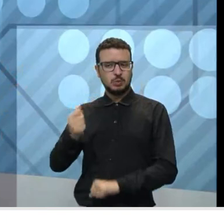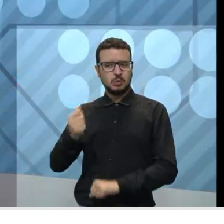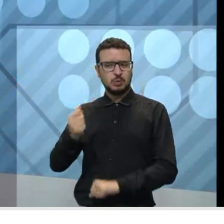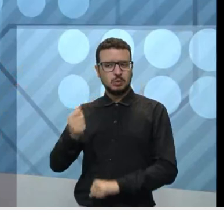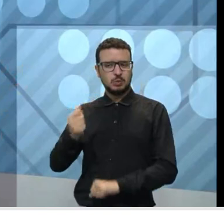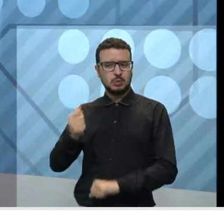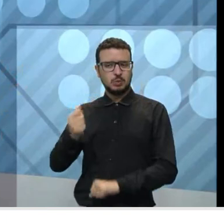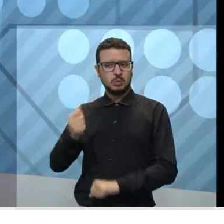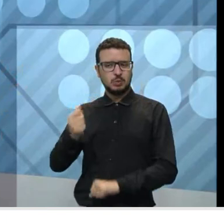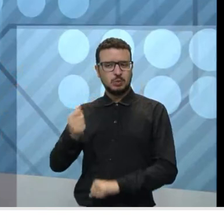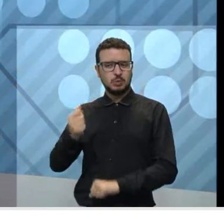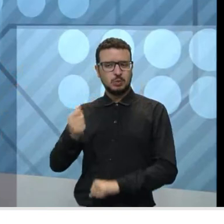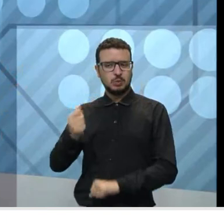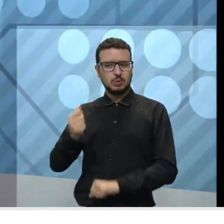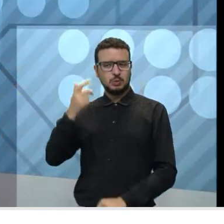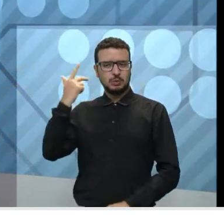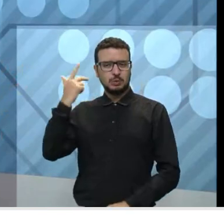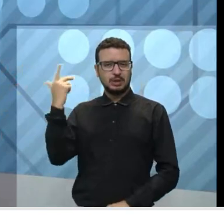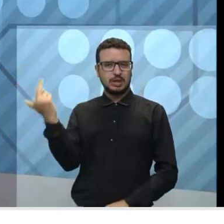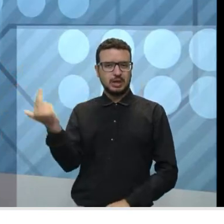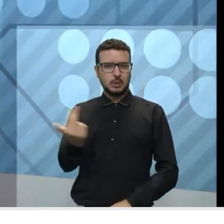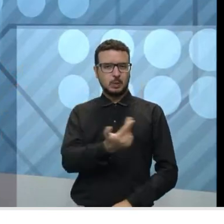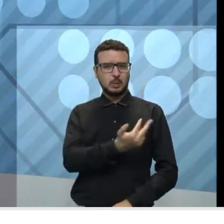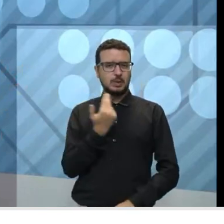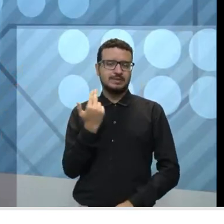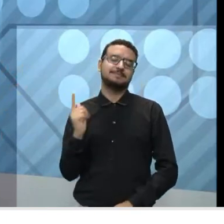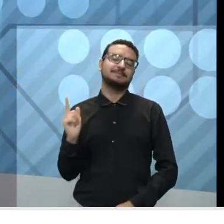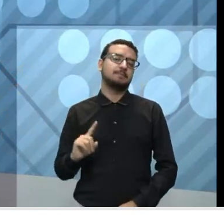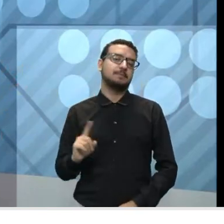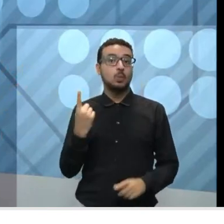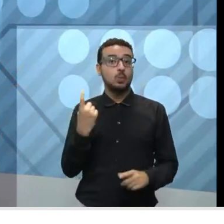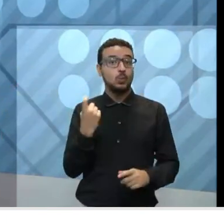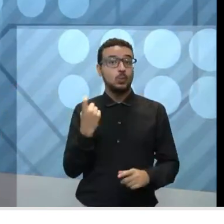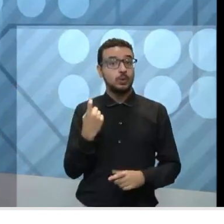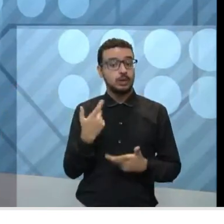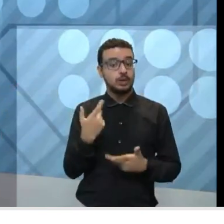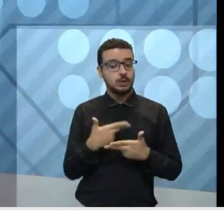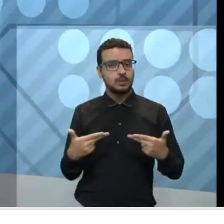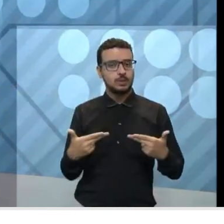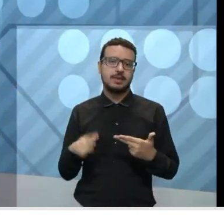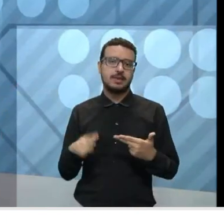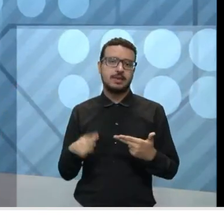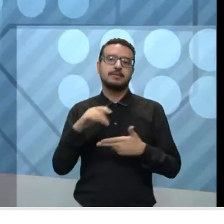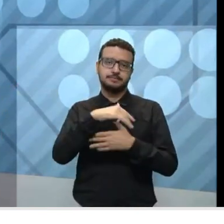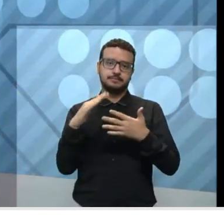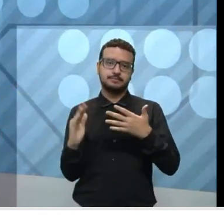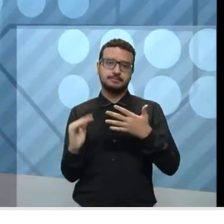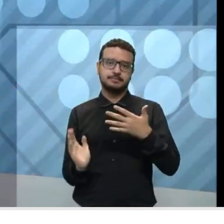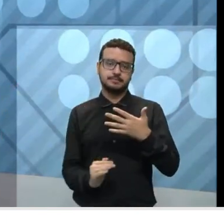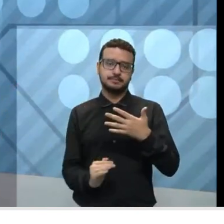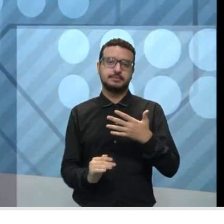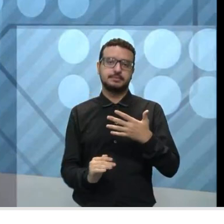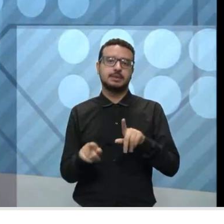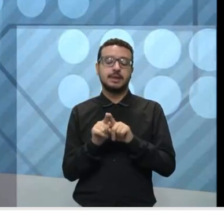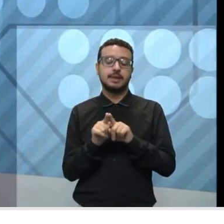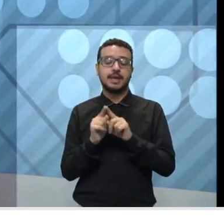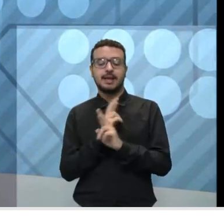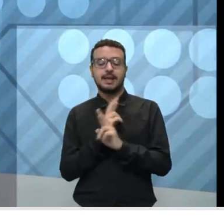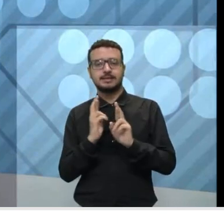De sinais e a relação que eles fazem com ela, né? A experiência visual, não auditiva, né? Mas não